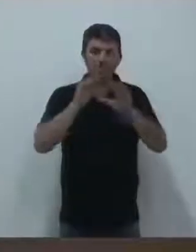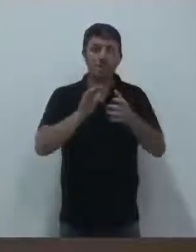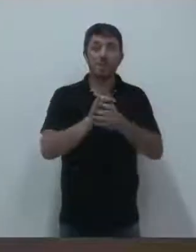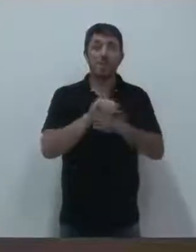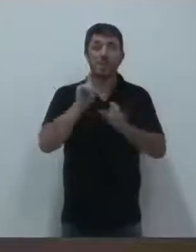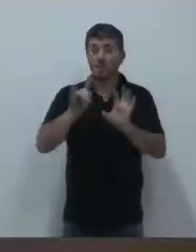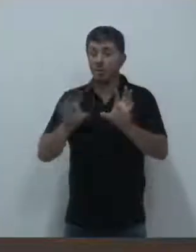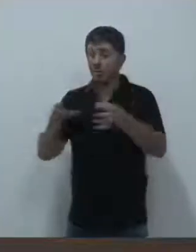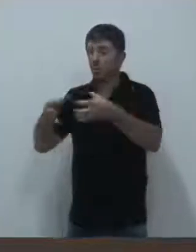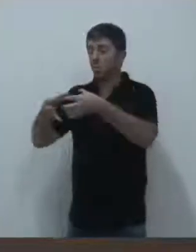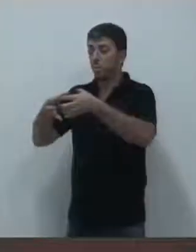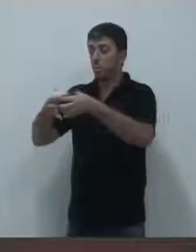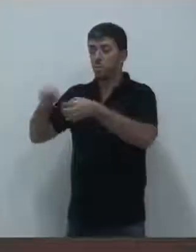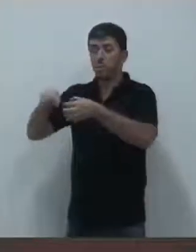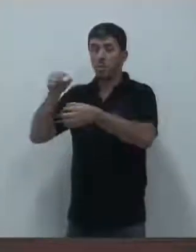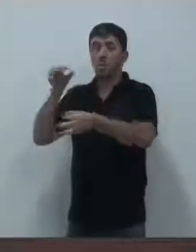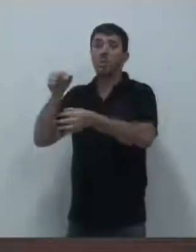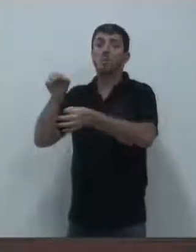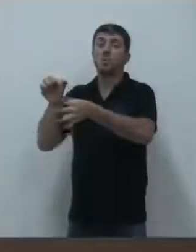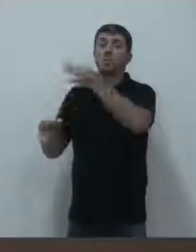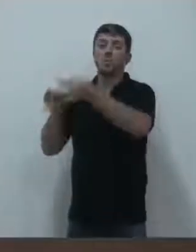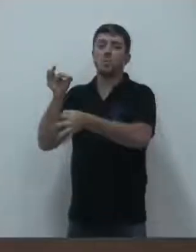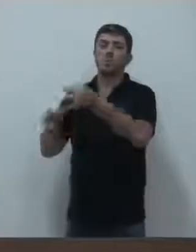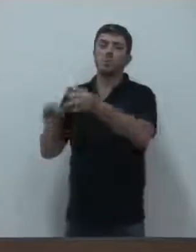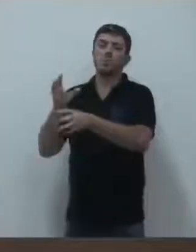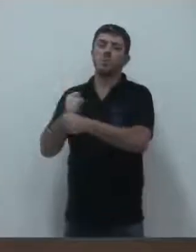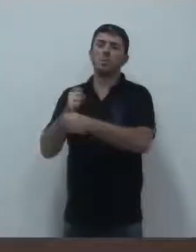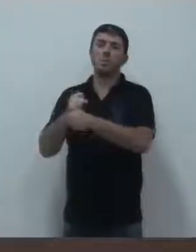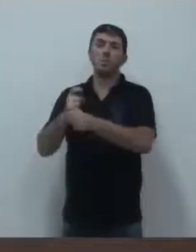ele não foi unânime, né, na reconsideração.